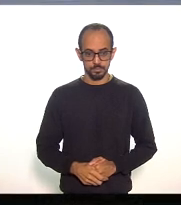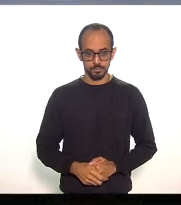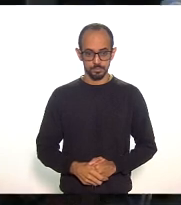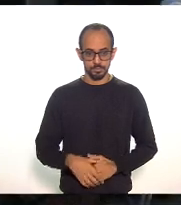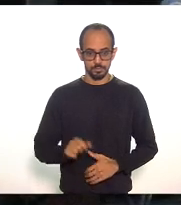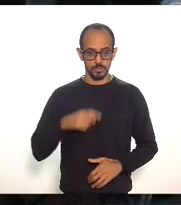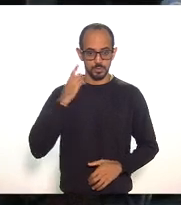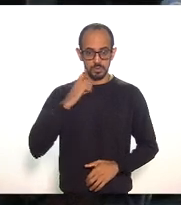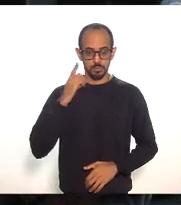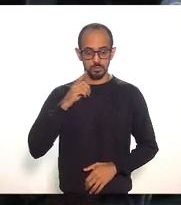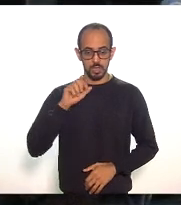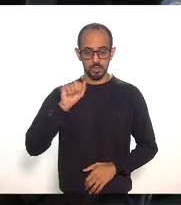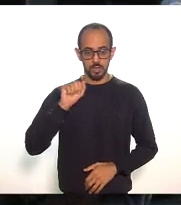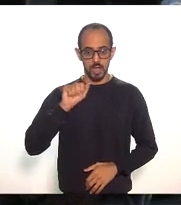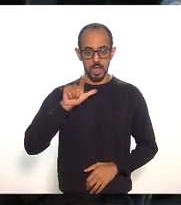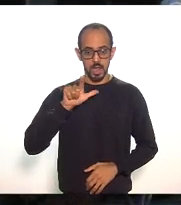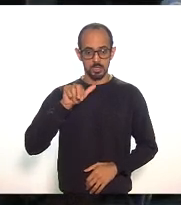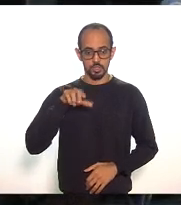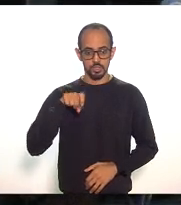Deputado Alexandre Kinoplock.